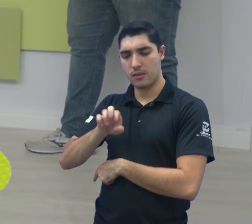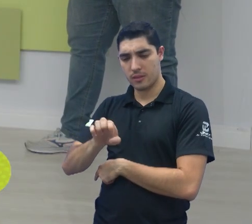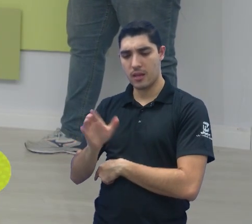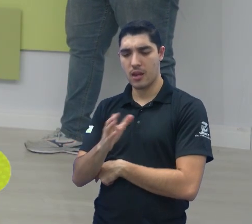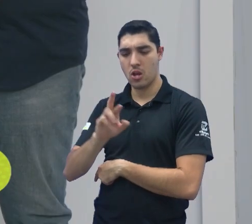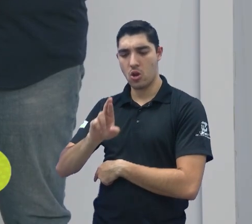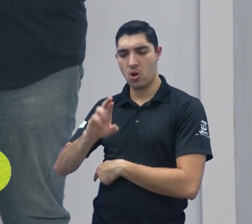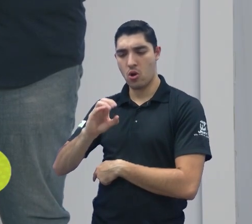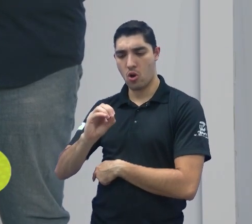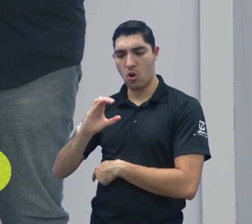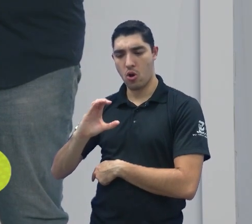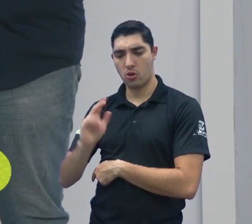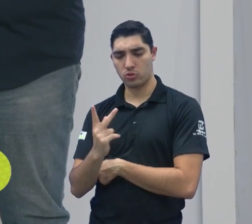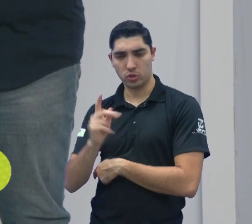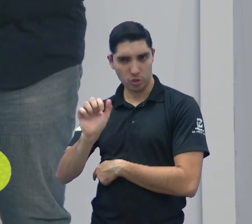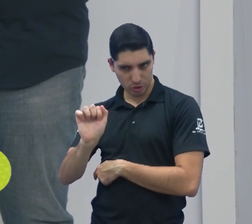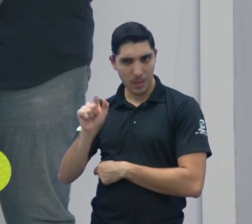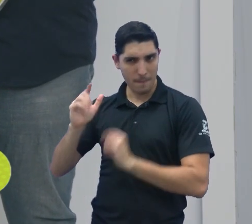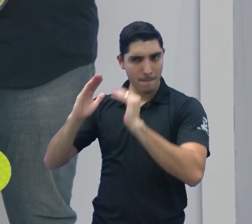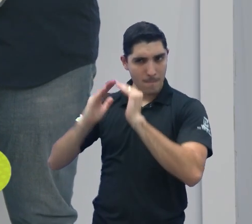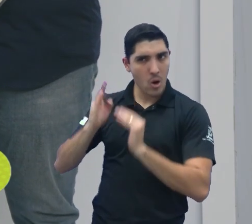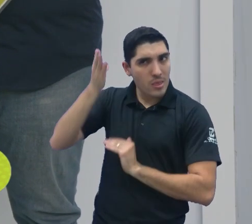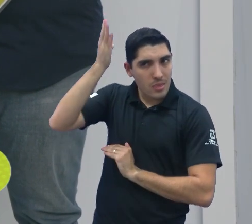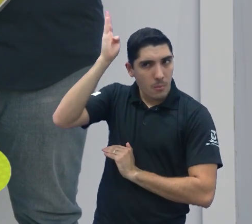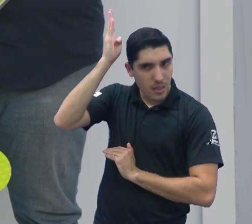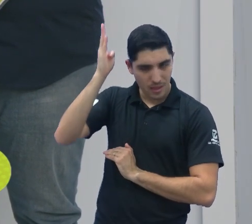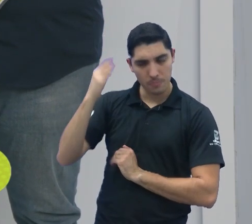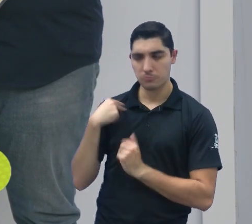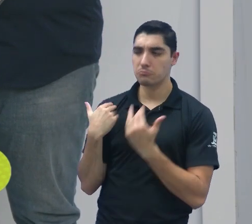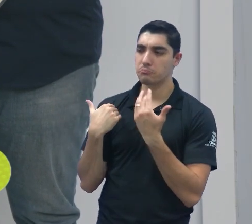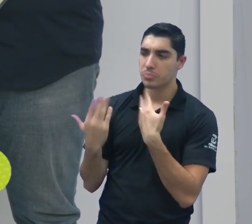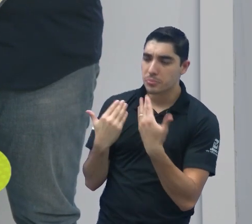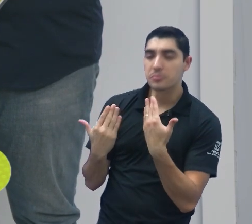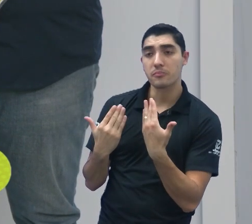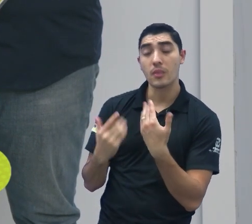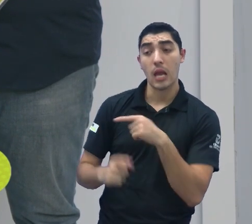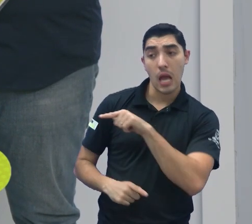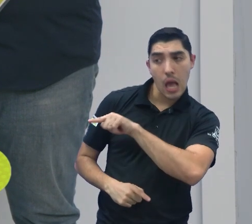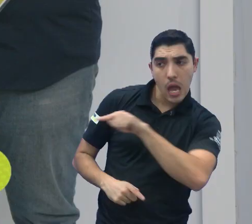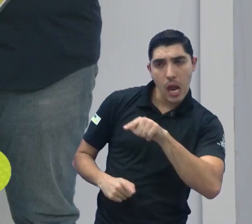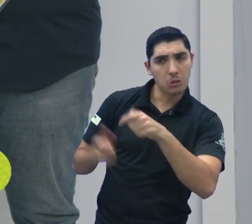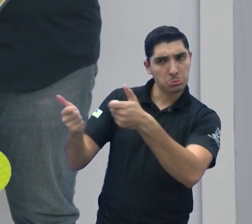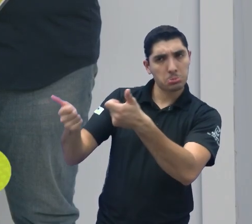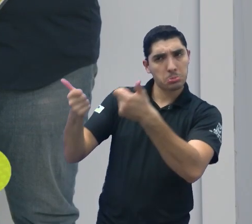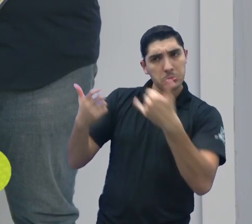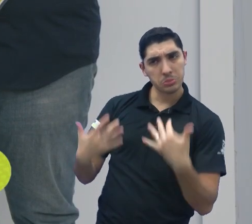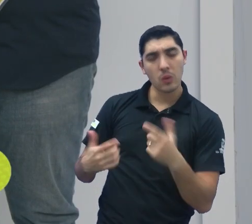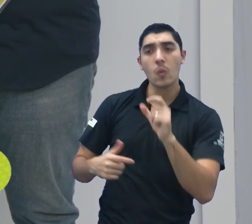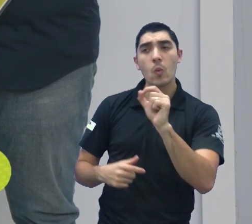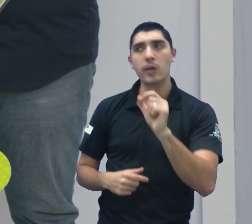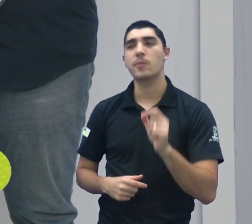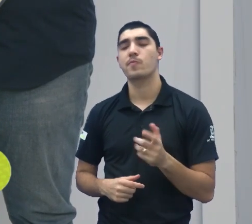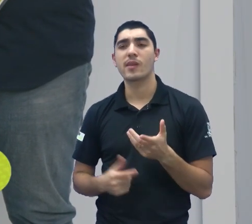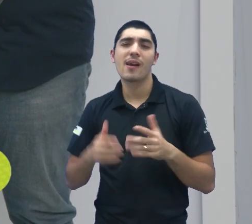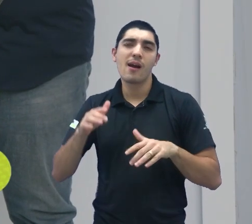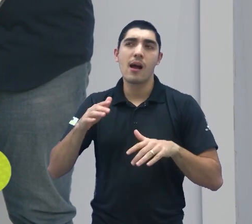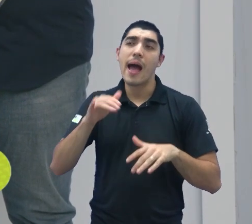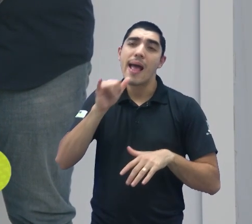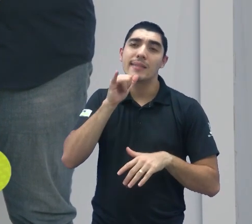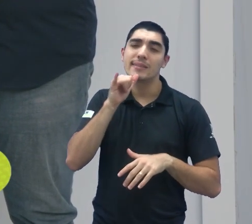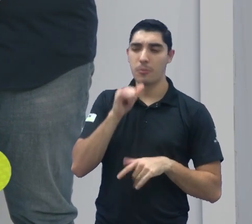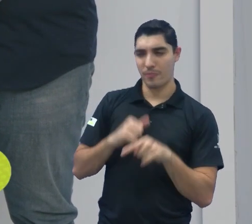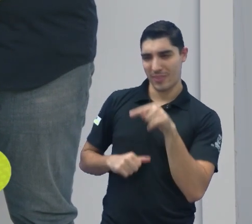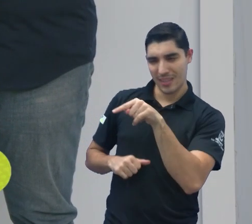aqui próximo, e também com pessoas aqui de São José dos Campos, eles relataram que, às vezes, pelos próprios